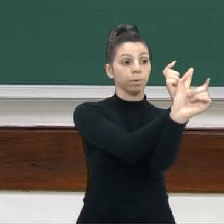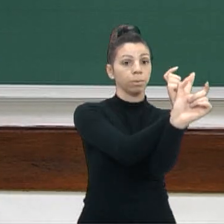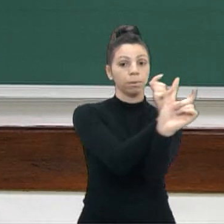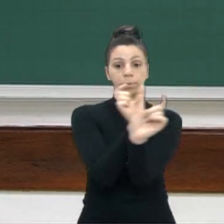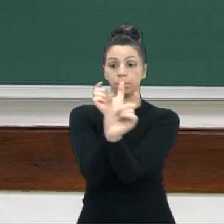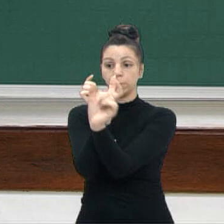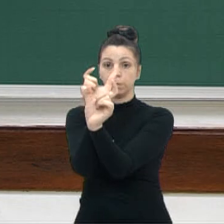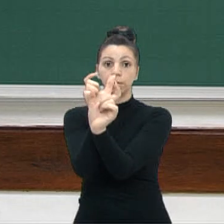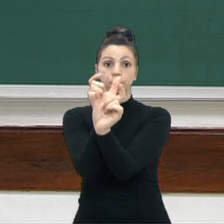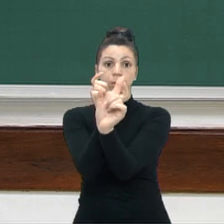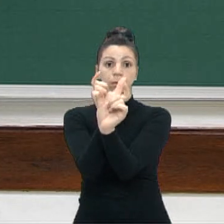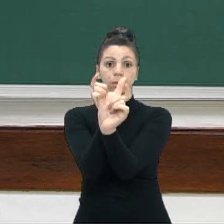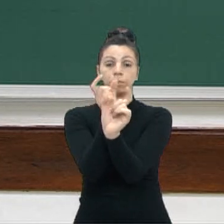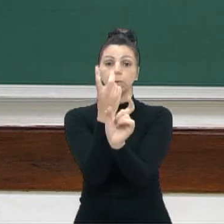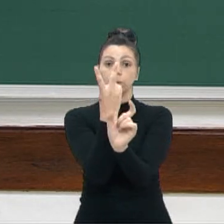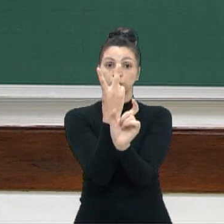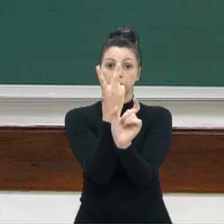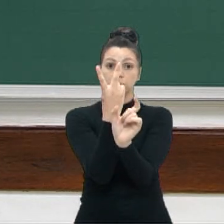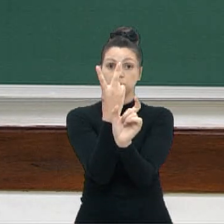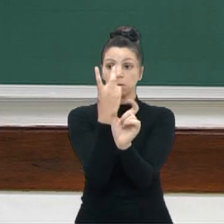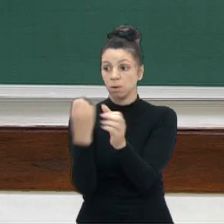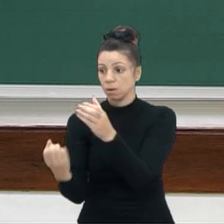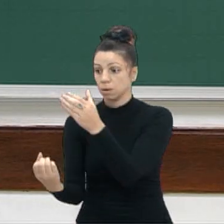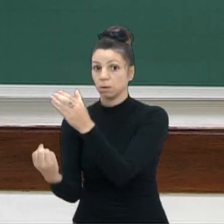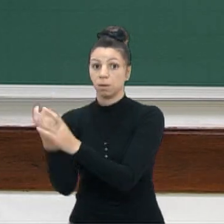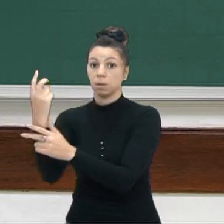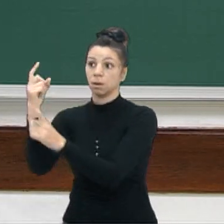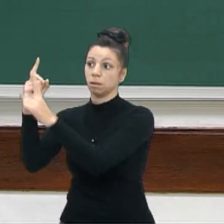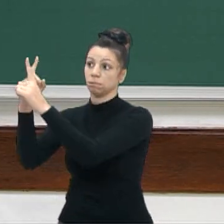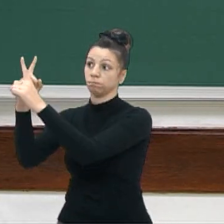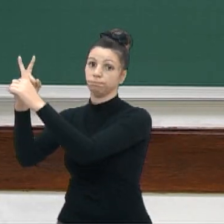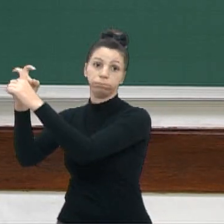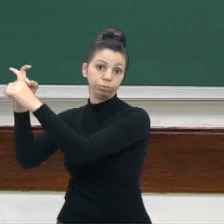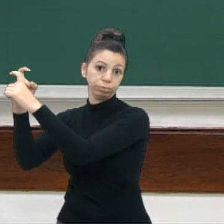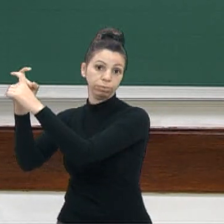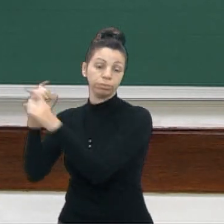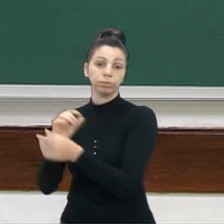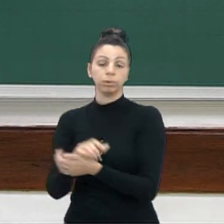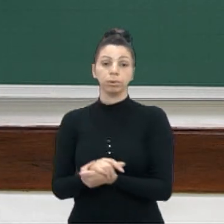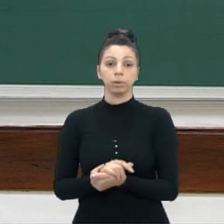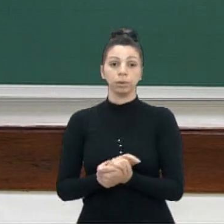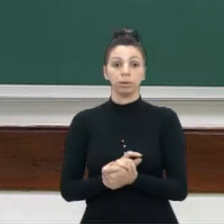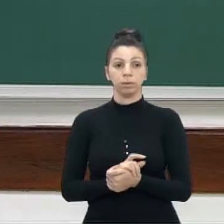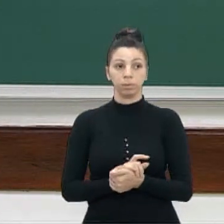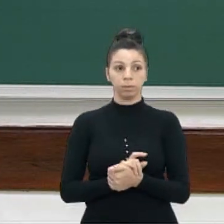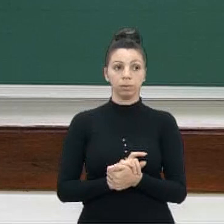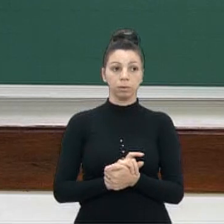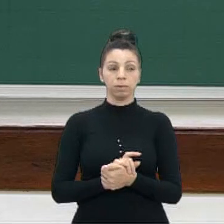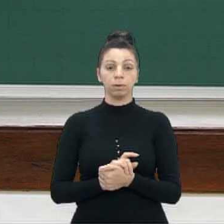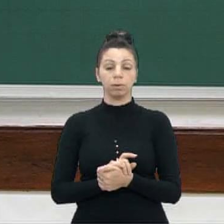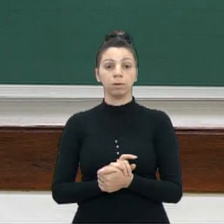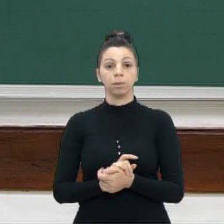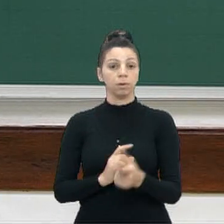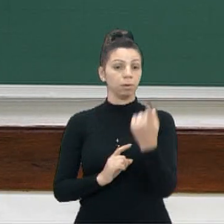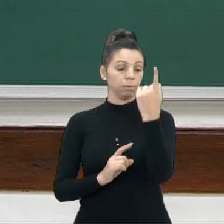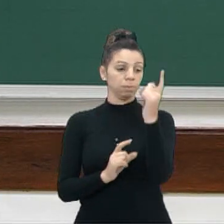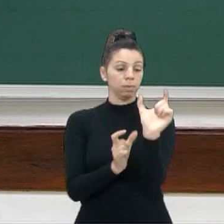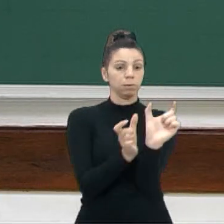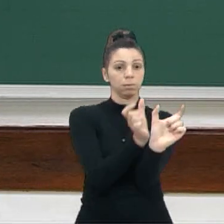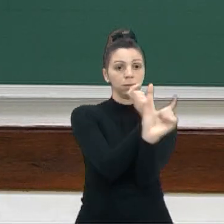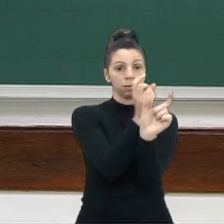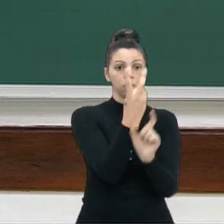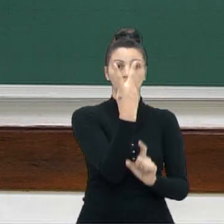aqui letras, né, com expoentes diferentes. No meu primeiro monômio, eu tenho o